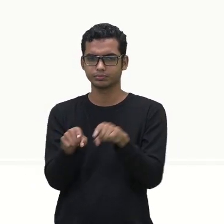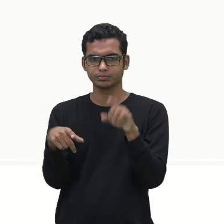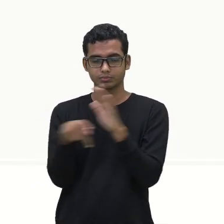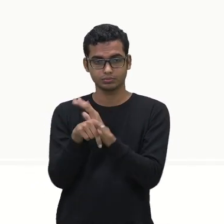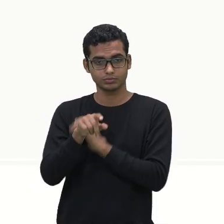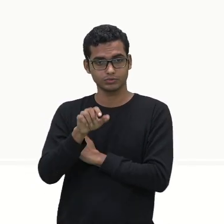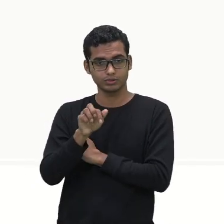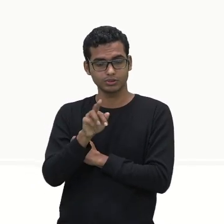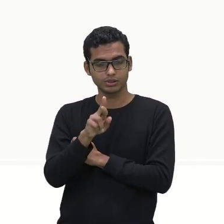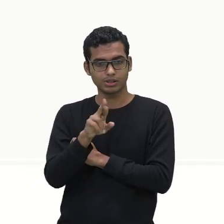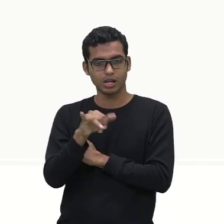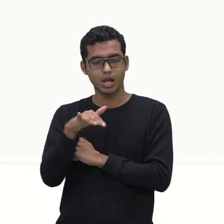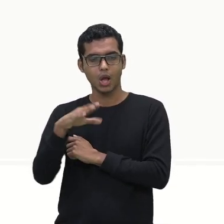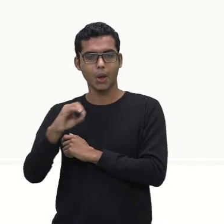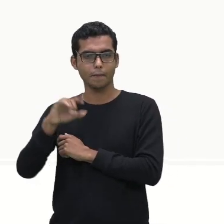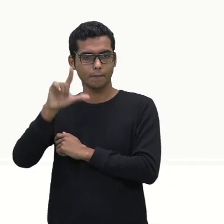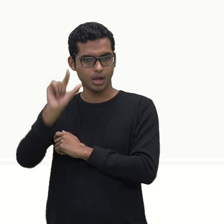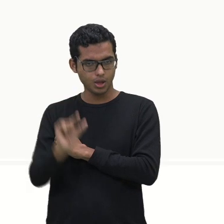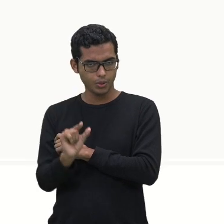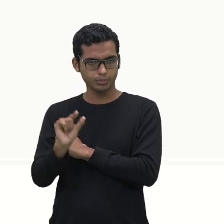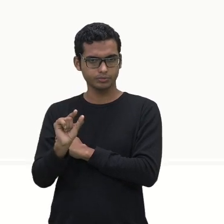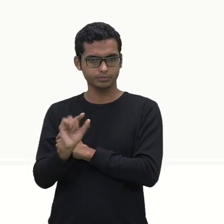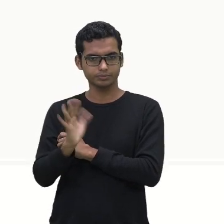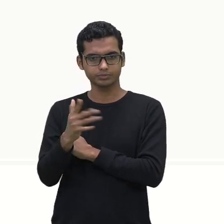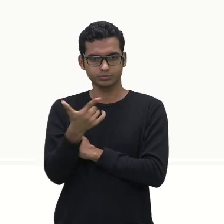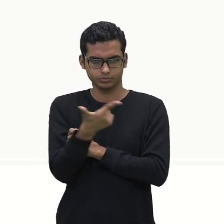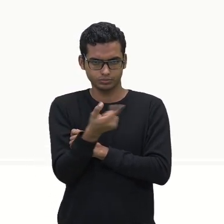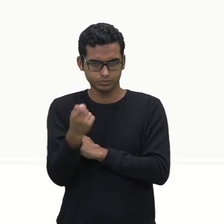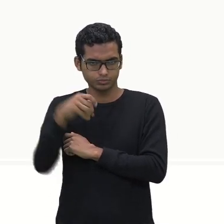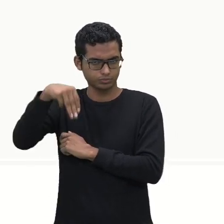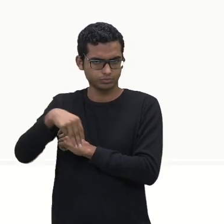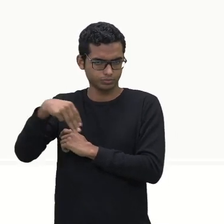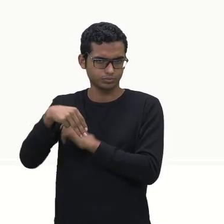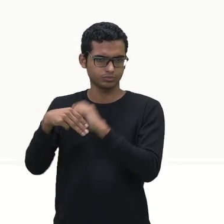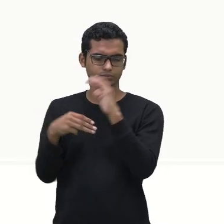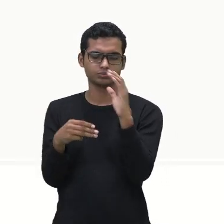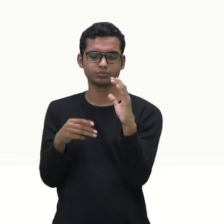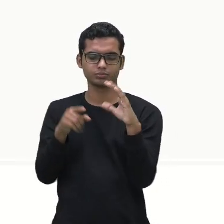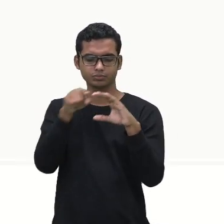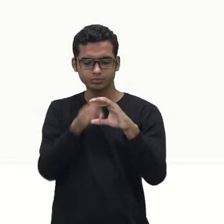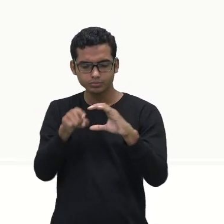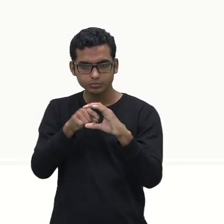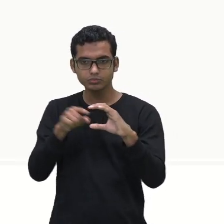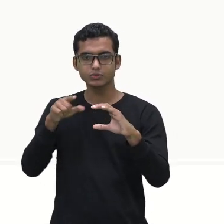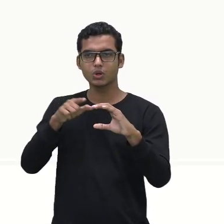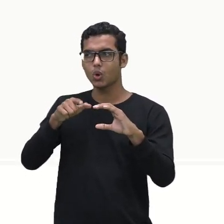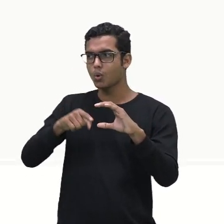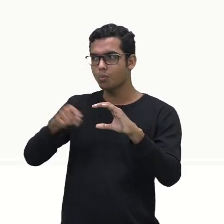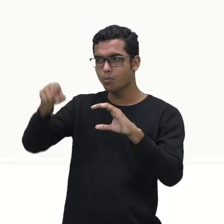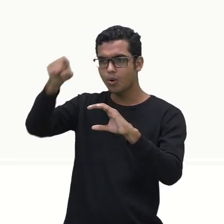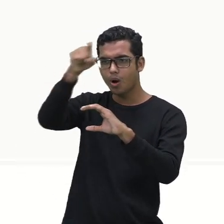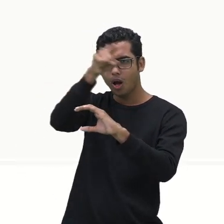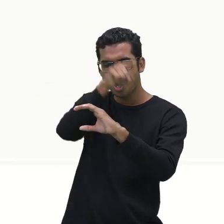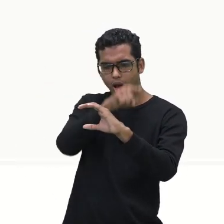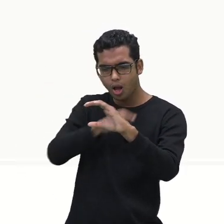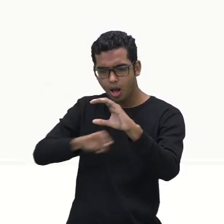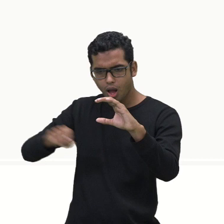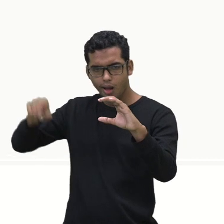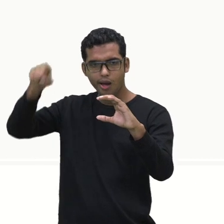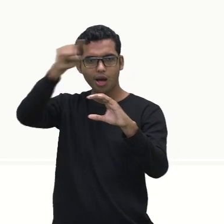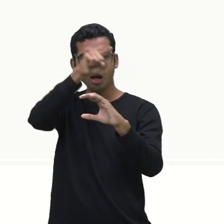menor, o Rzinho, tá? Tem 20 metros. E o R maior, o Rzão,